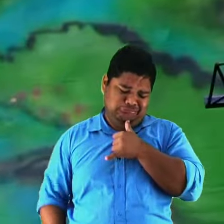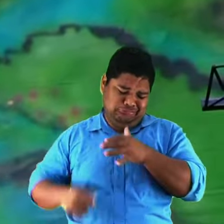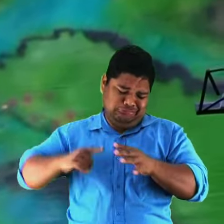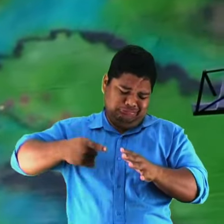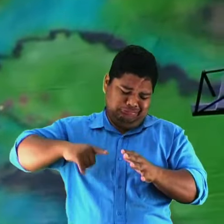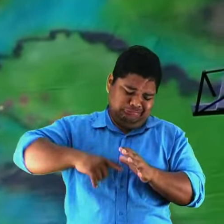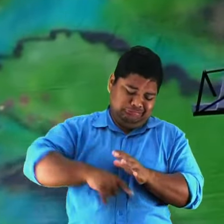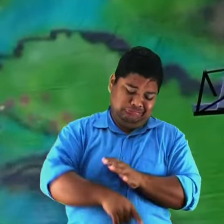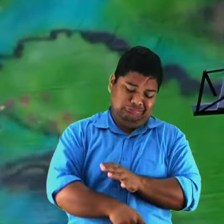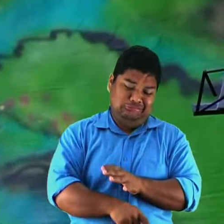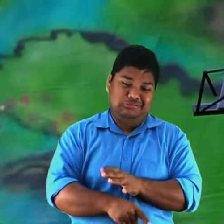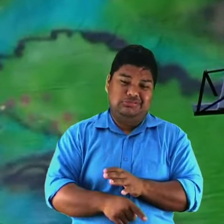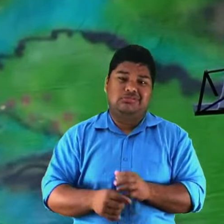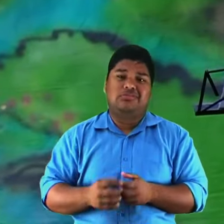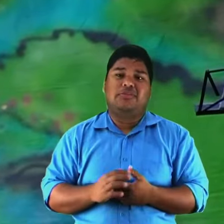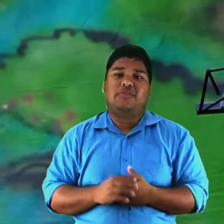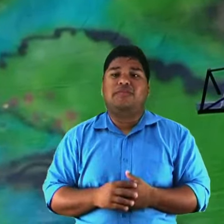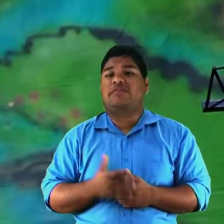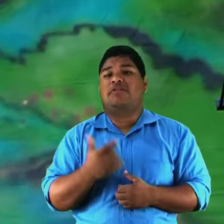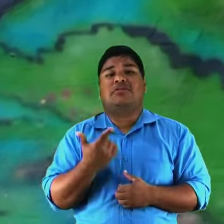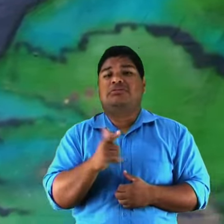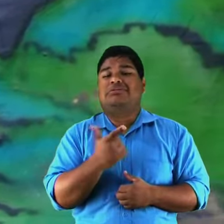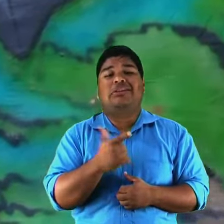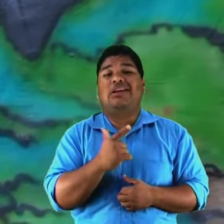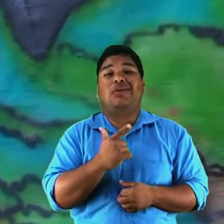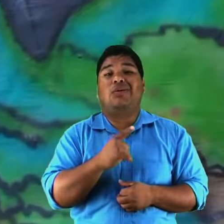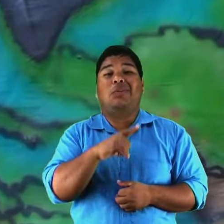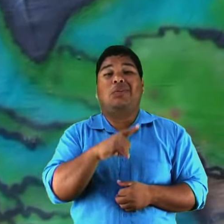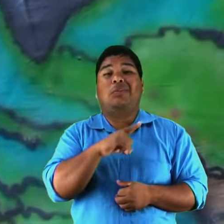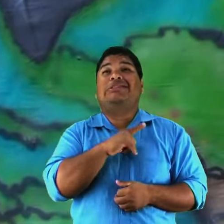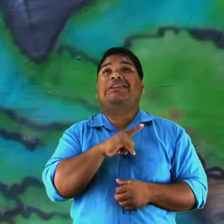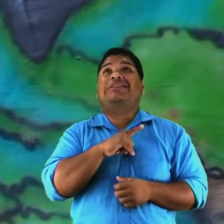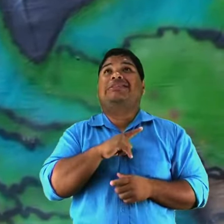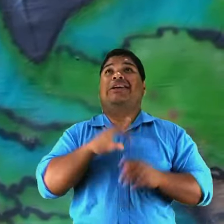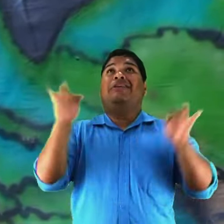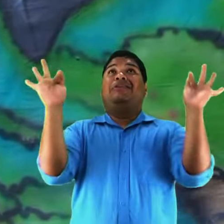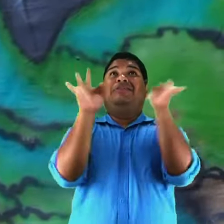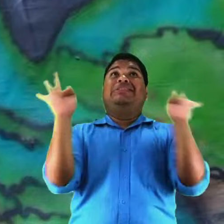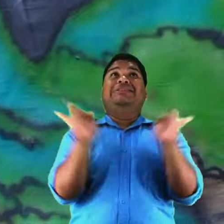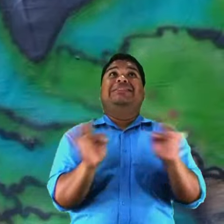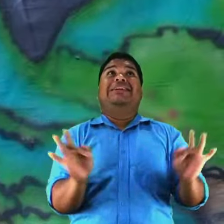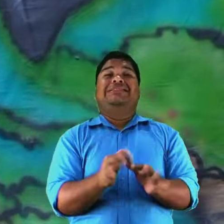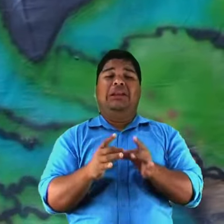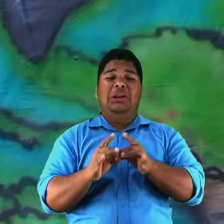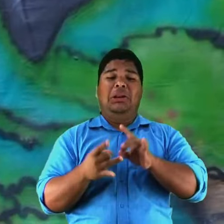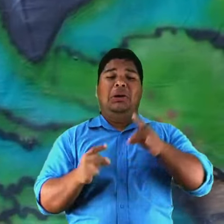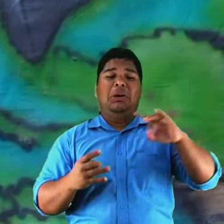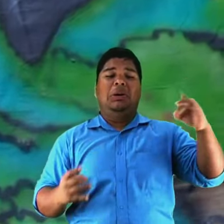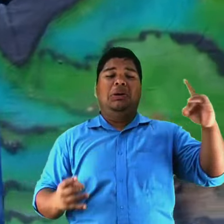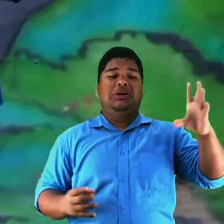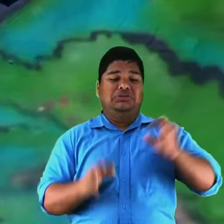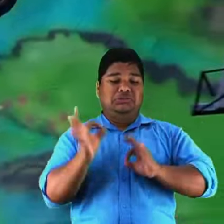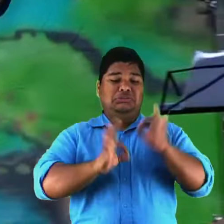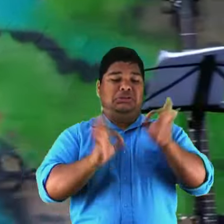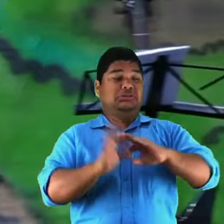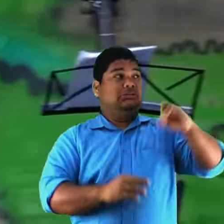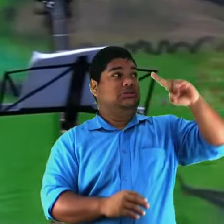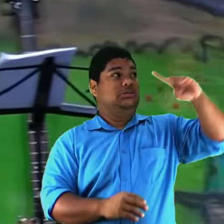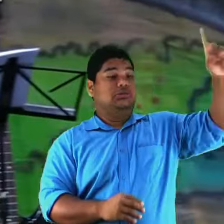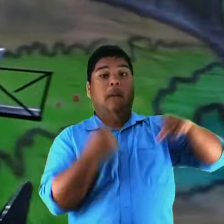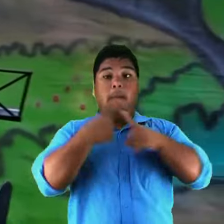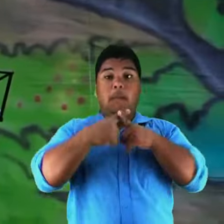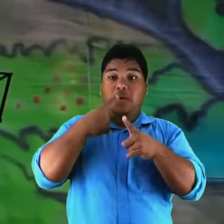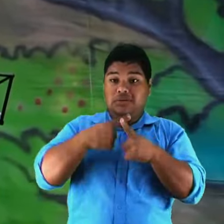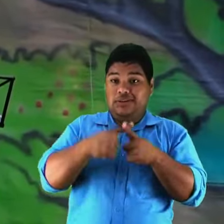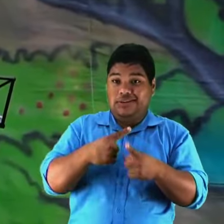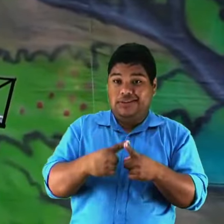profundas. Não tem como ter felicidade plena longe dos planos de Deus. Sabe por quê?